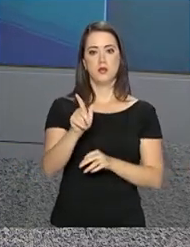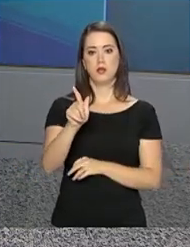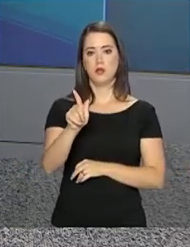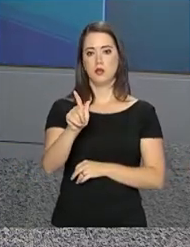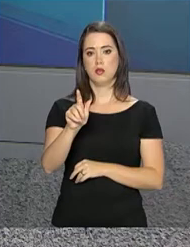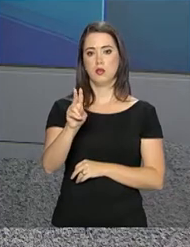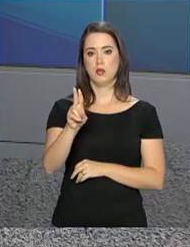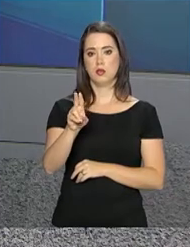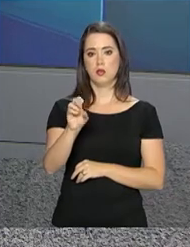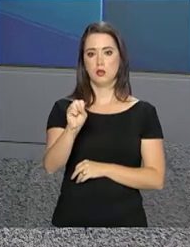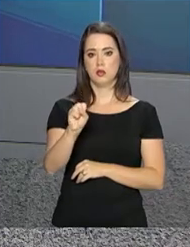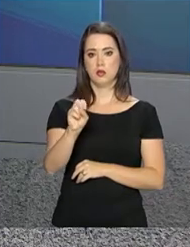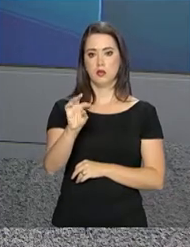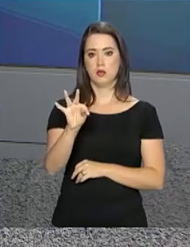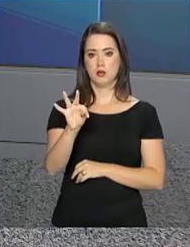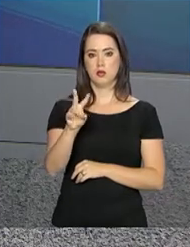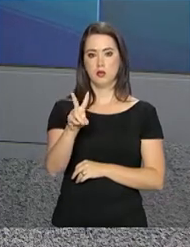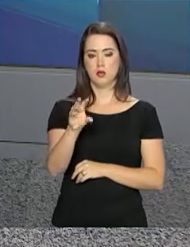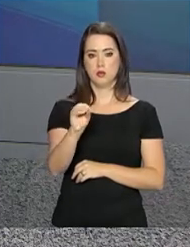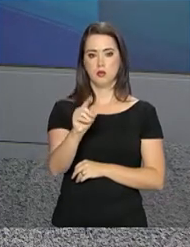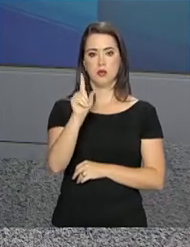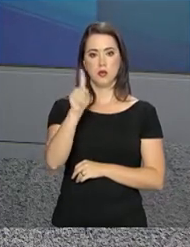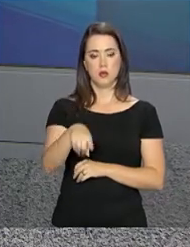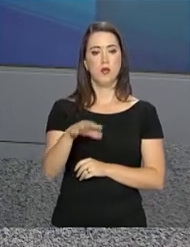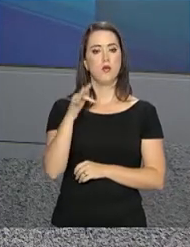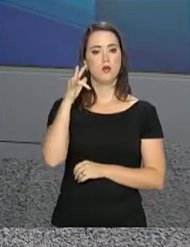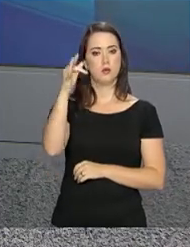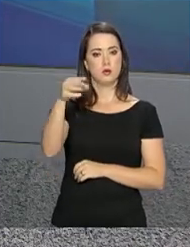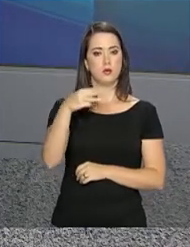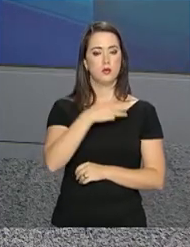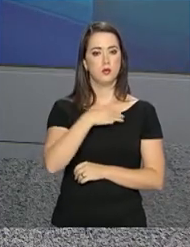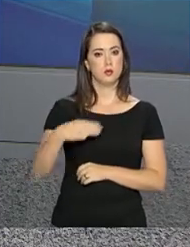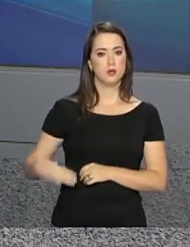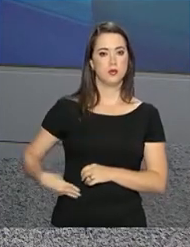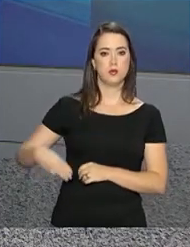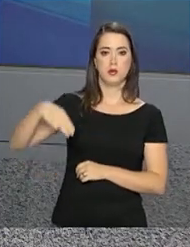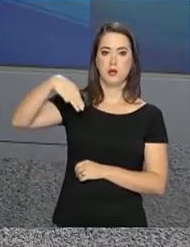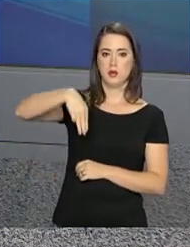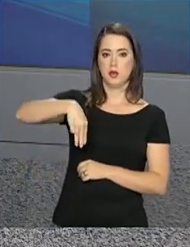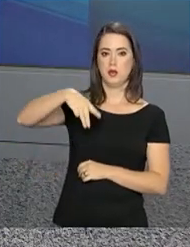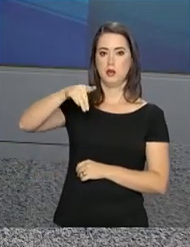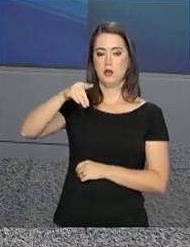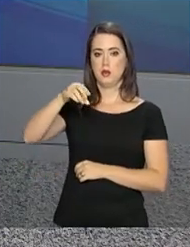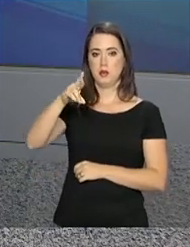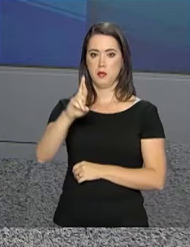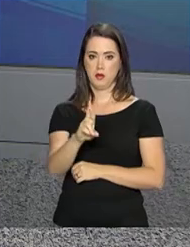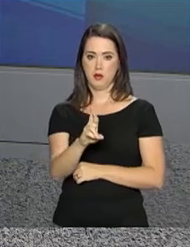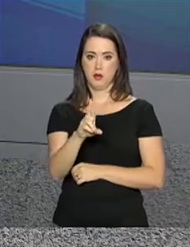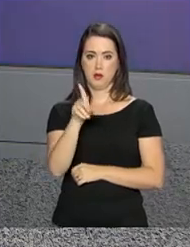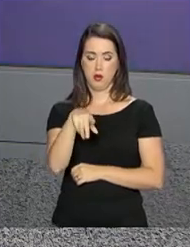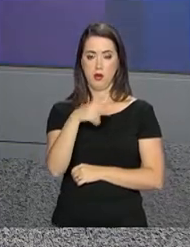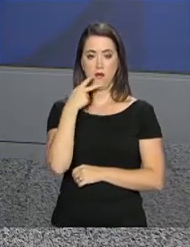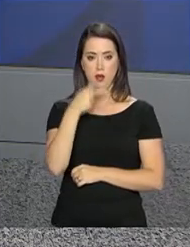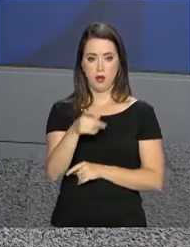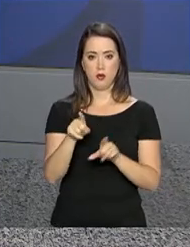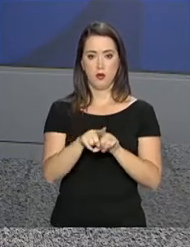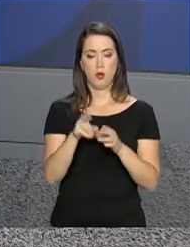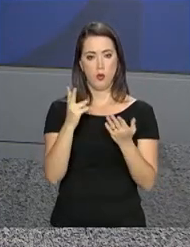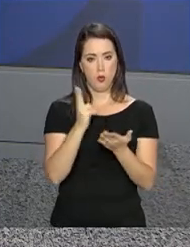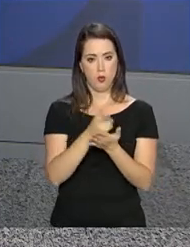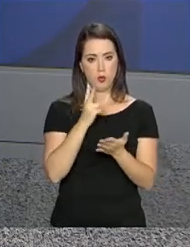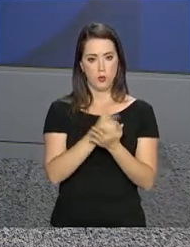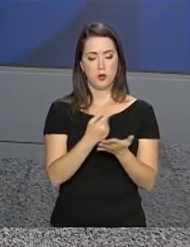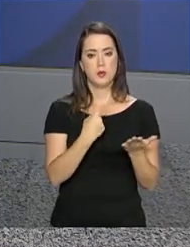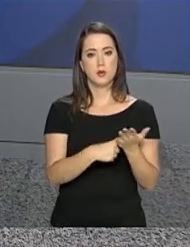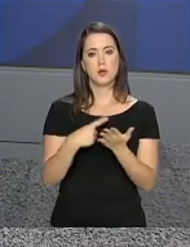henrique que godão do canudo será o futuro ministro do desenvolvimento regional o funcionário segue com a agenda